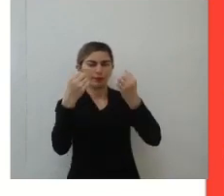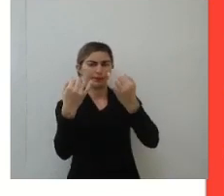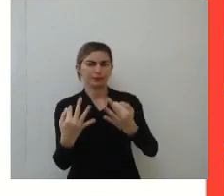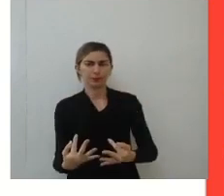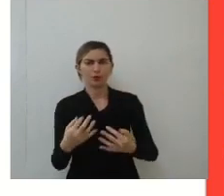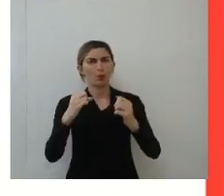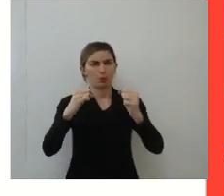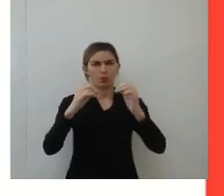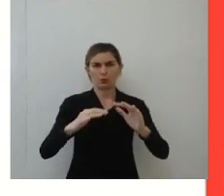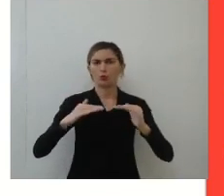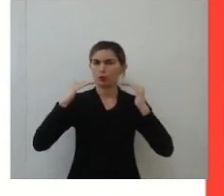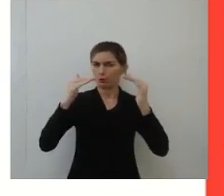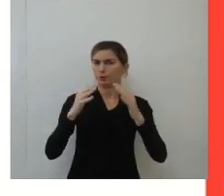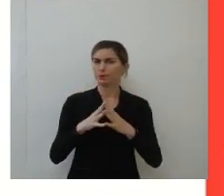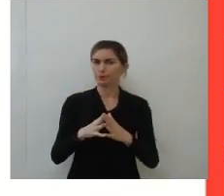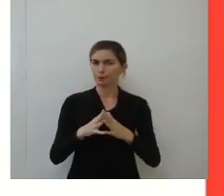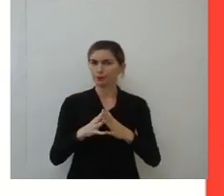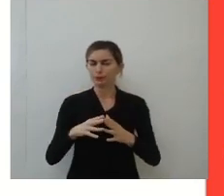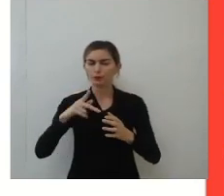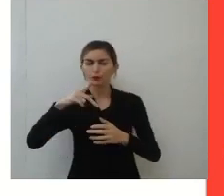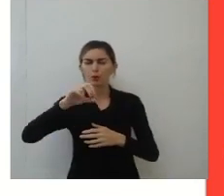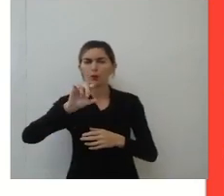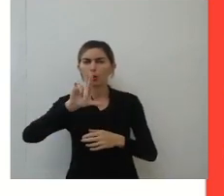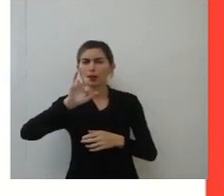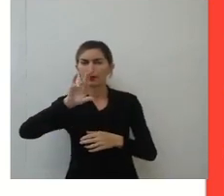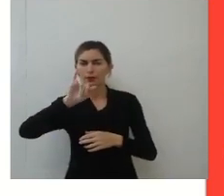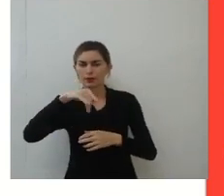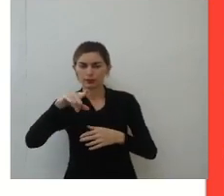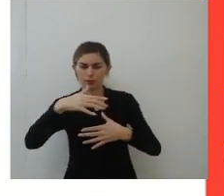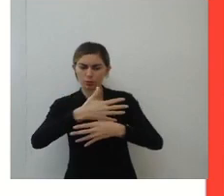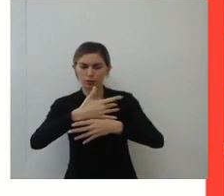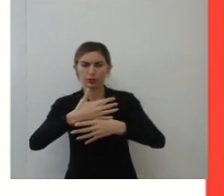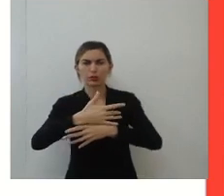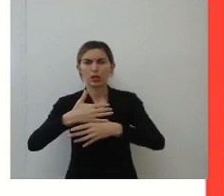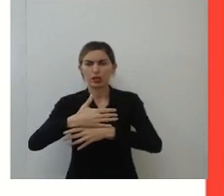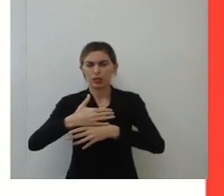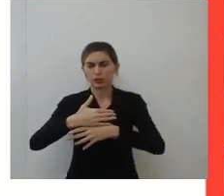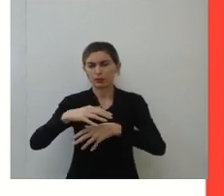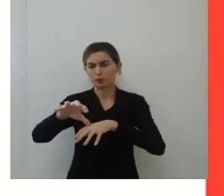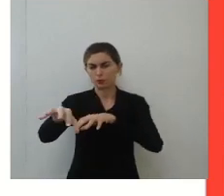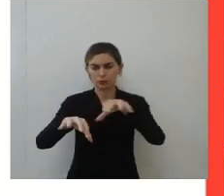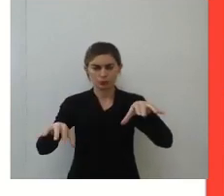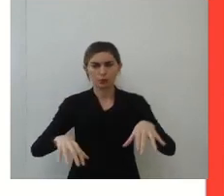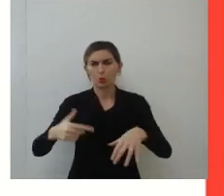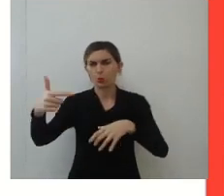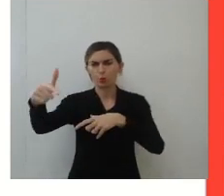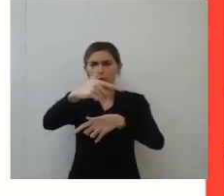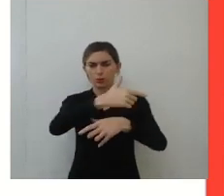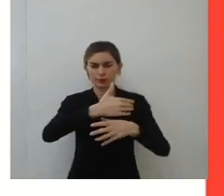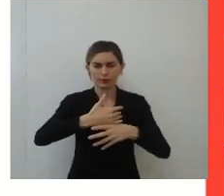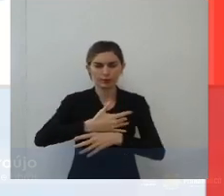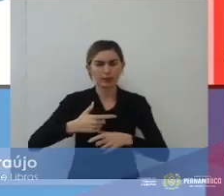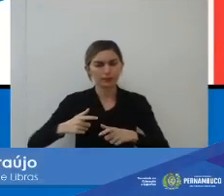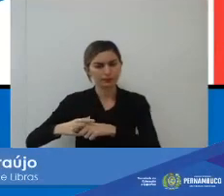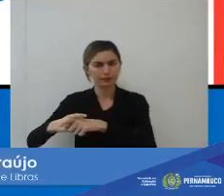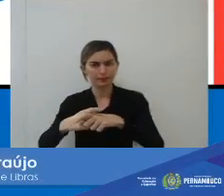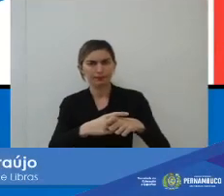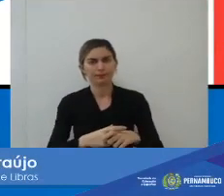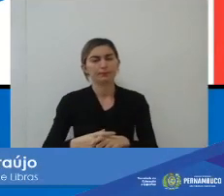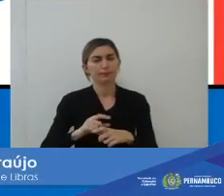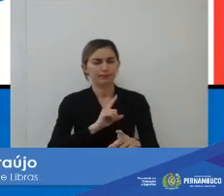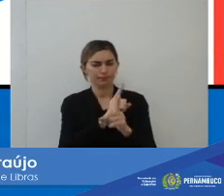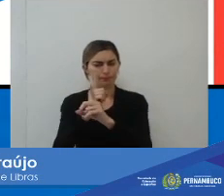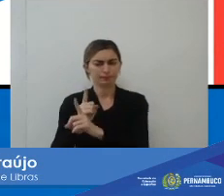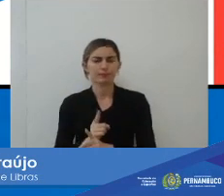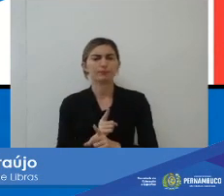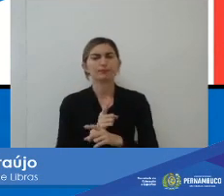pelo poder de polarização de uma cidade em relação a outras, tá bom? Então a gente pode